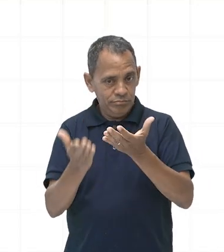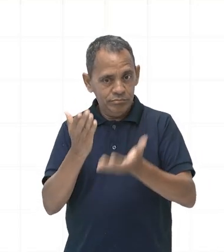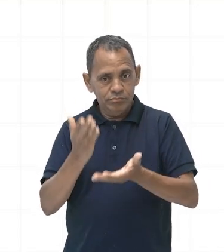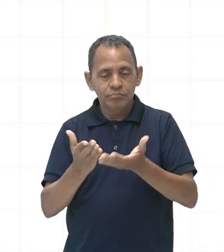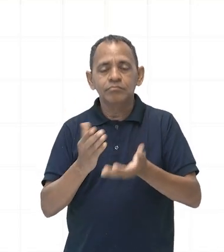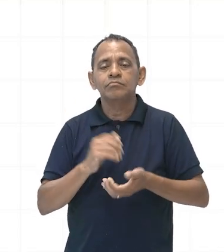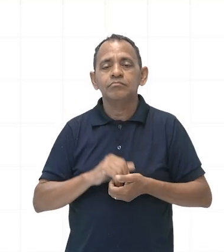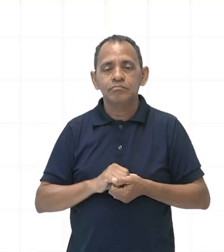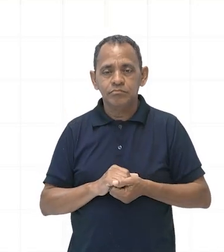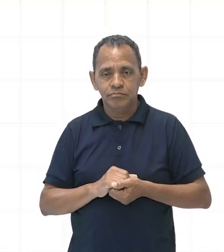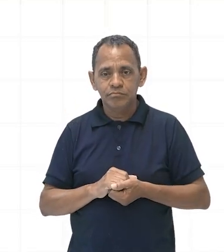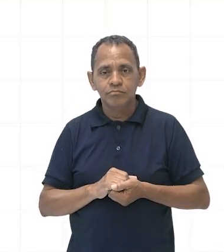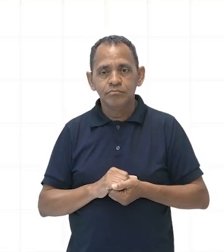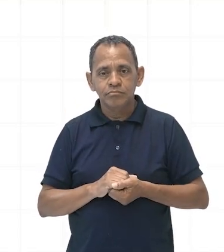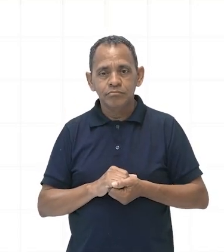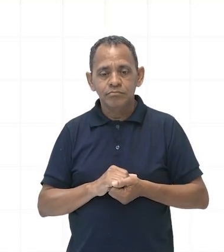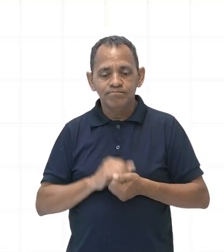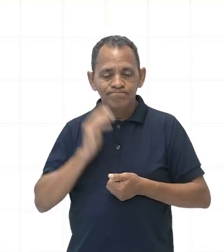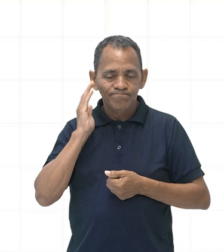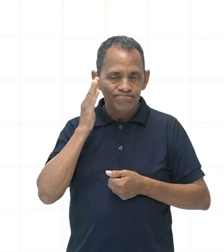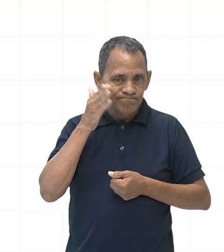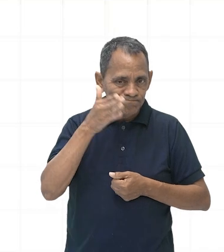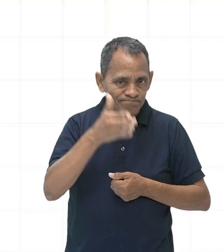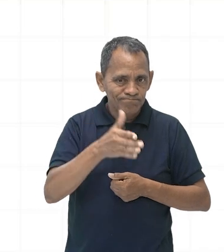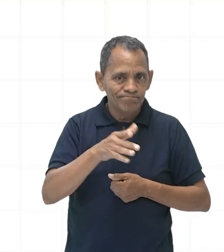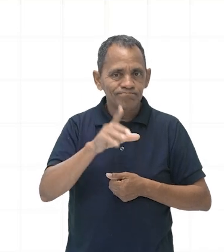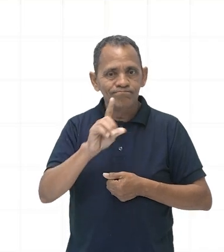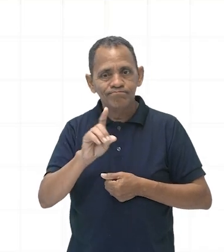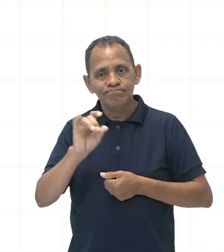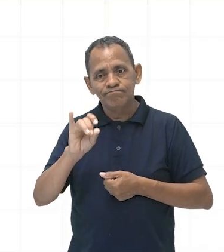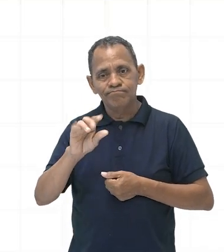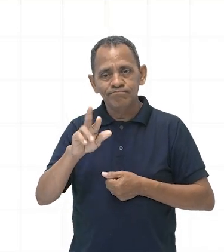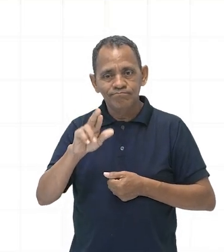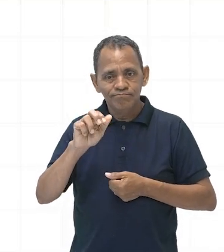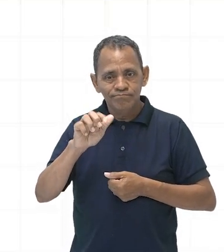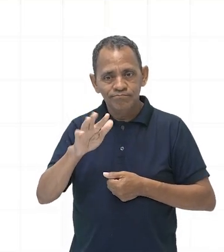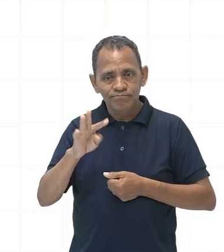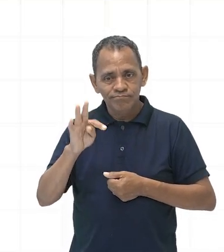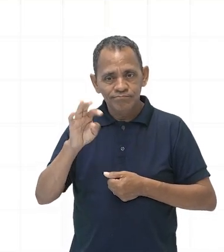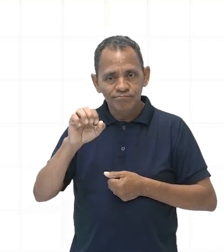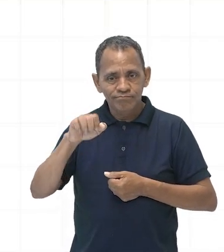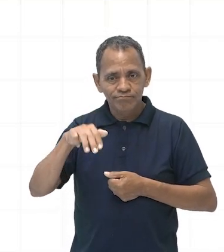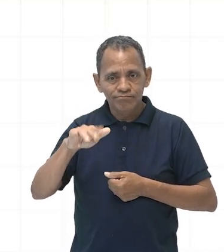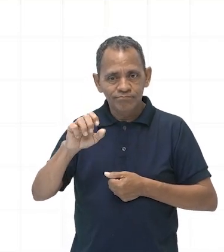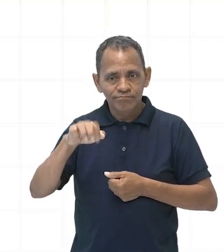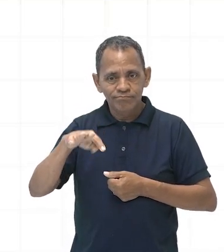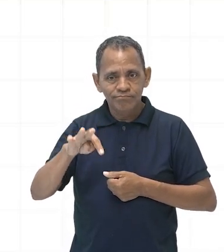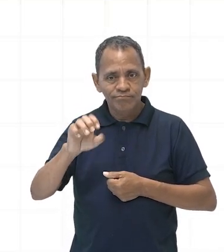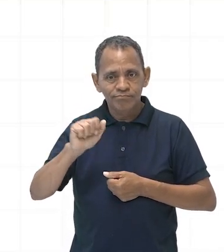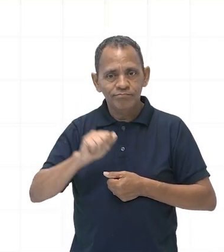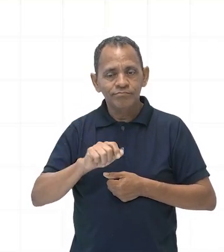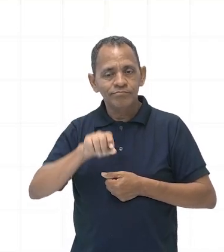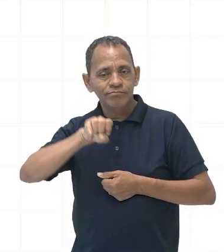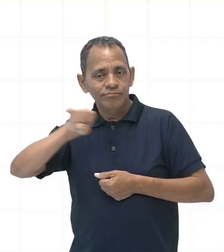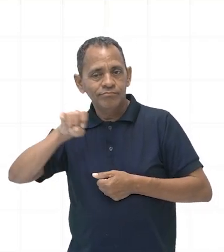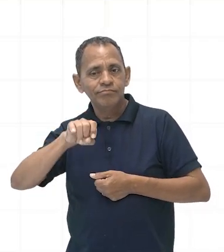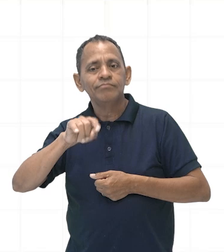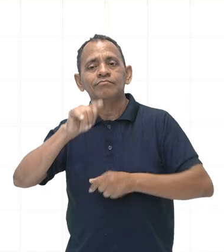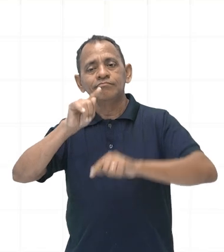bem essa palavra, diretamente. Quando elas variam sempre na